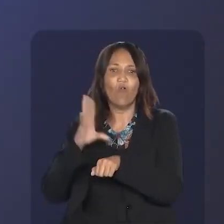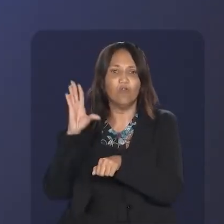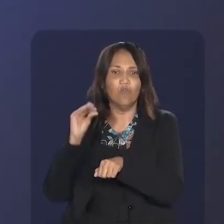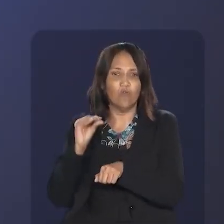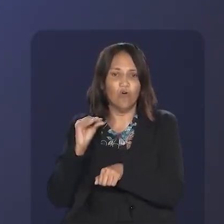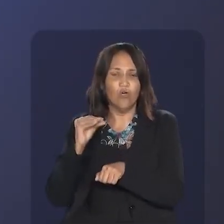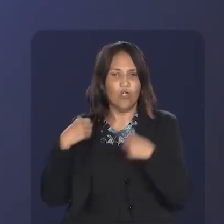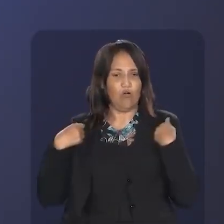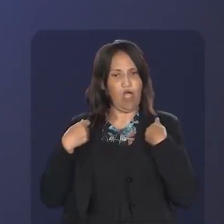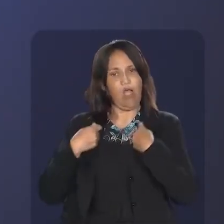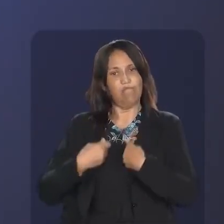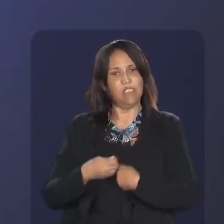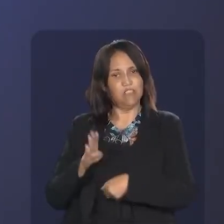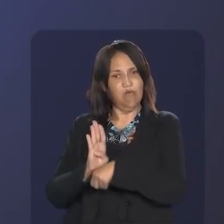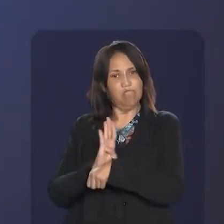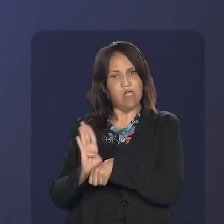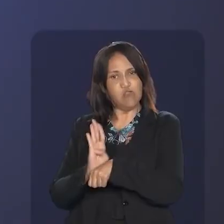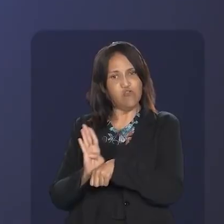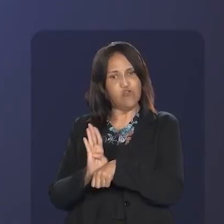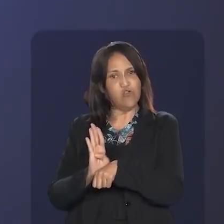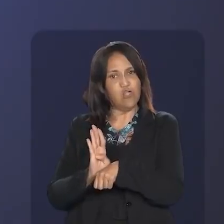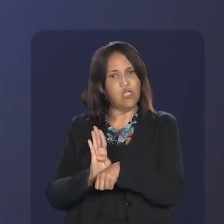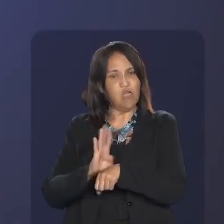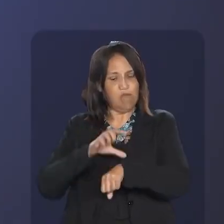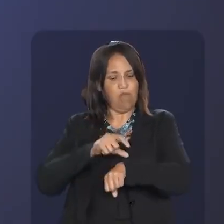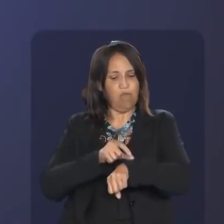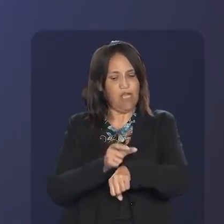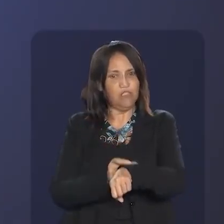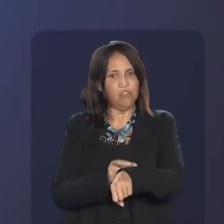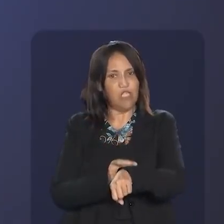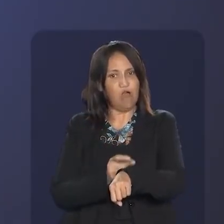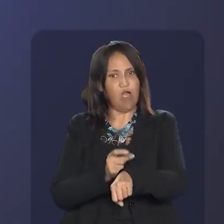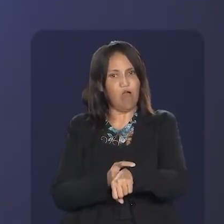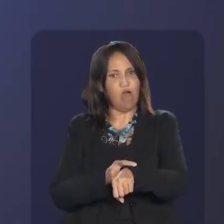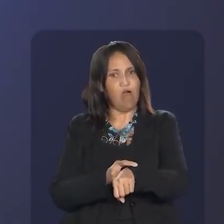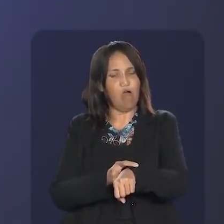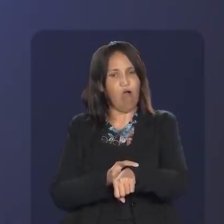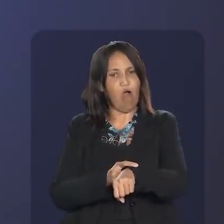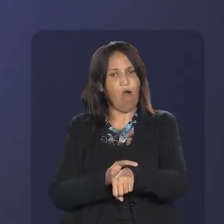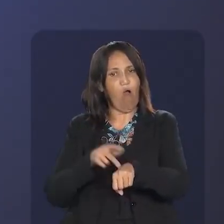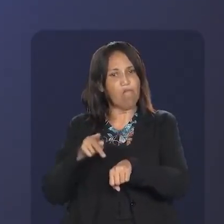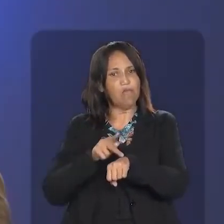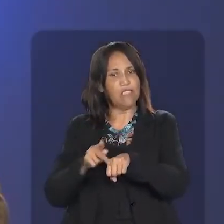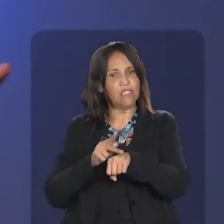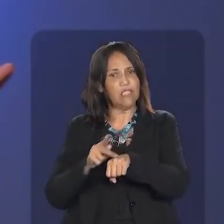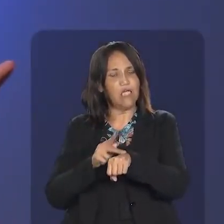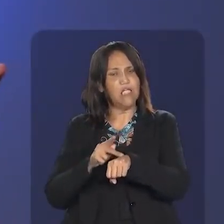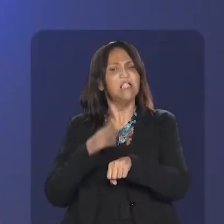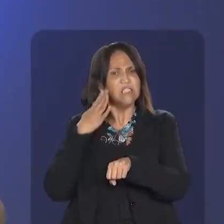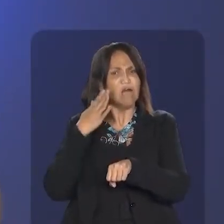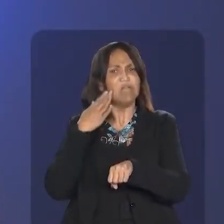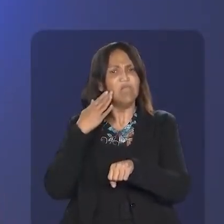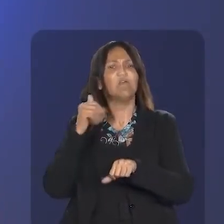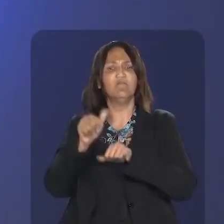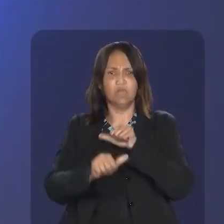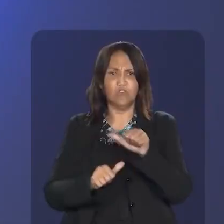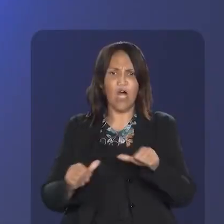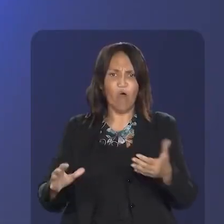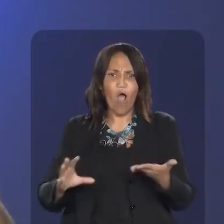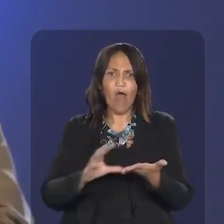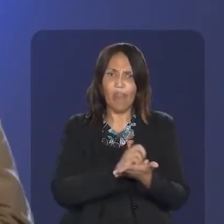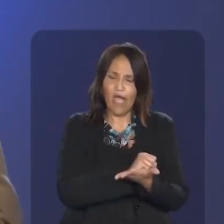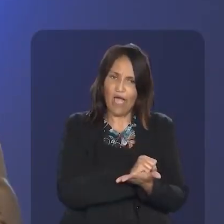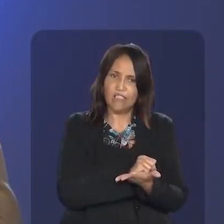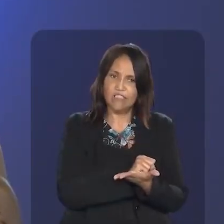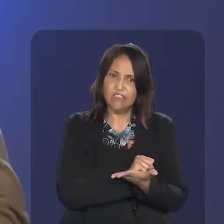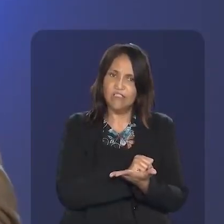escuro. Estou usando uma camisa bege e no meu braço esquerdo um relógio da cor preta. Sabia que dá para atualizar o seu